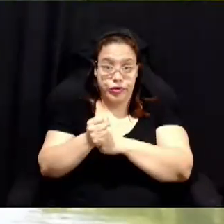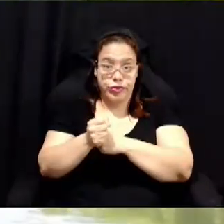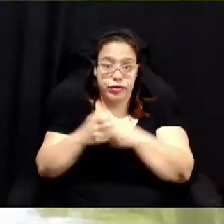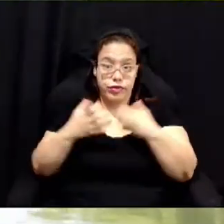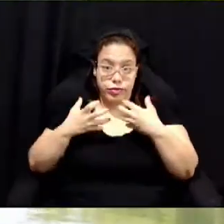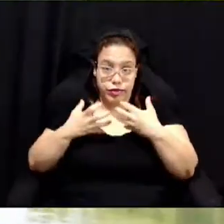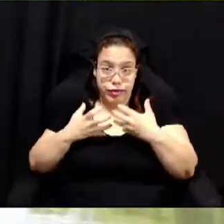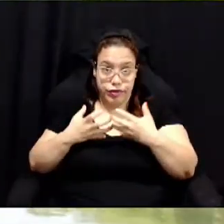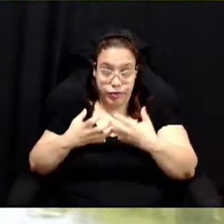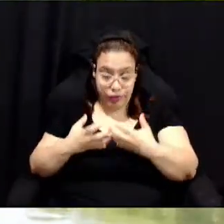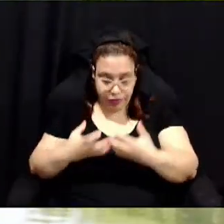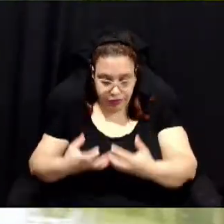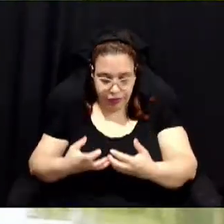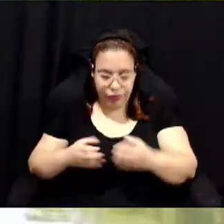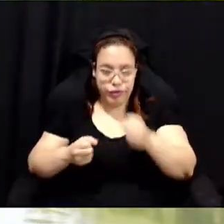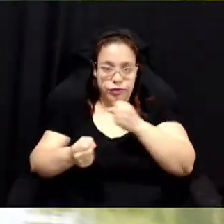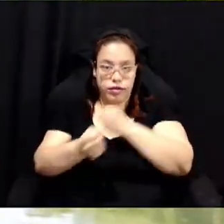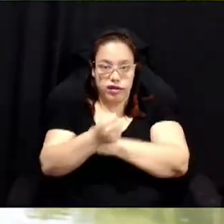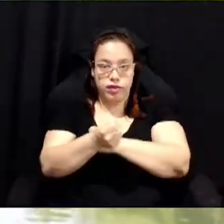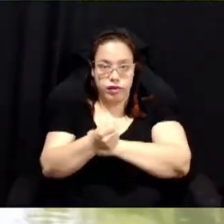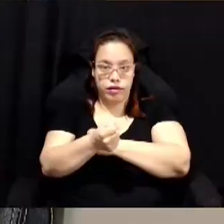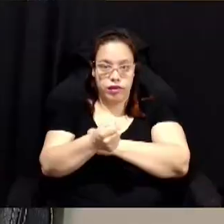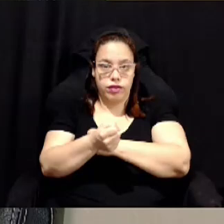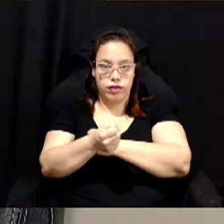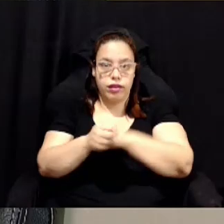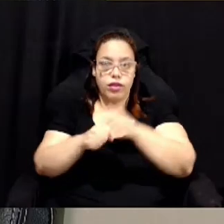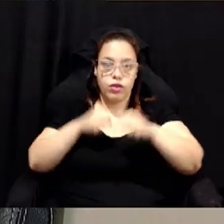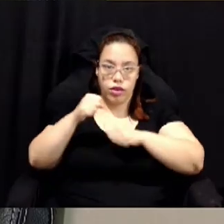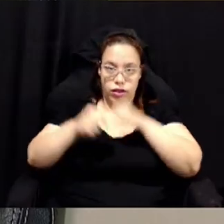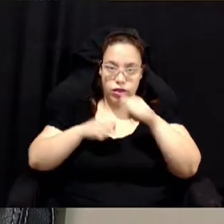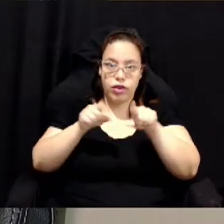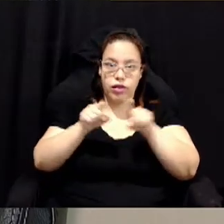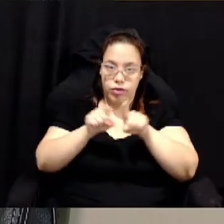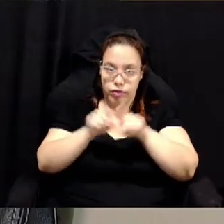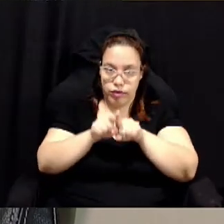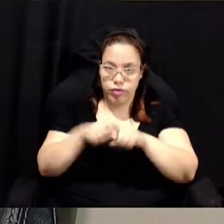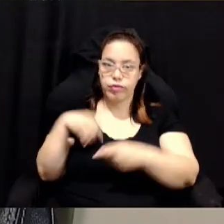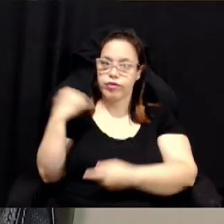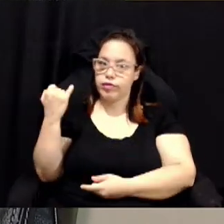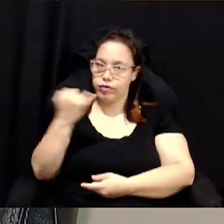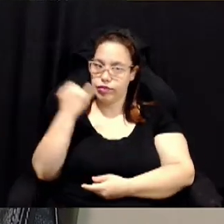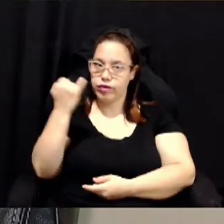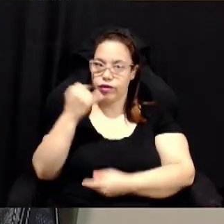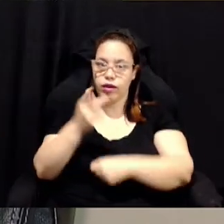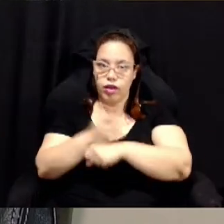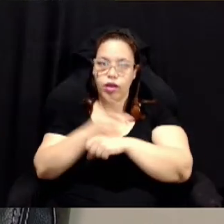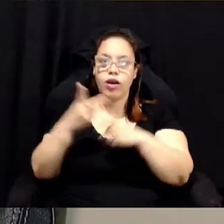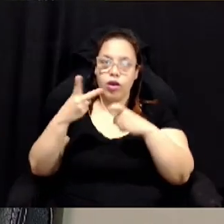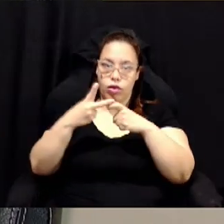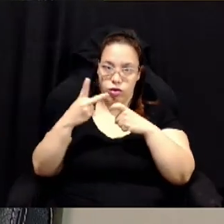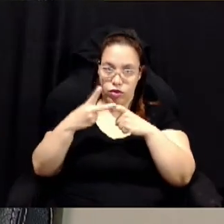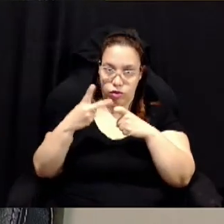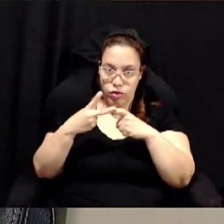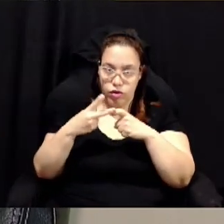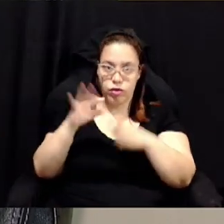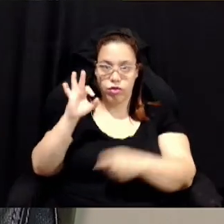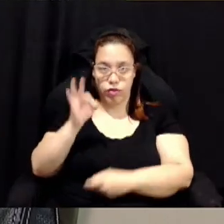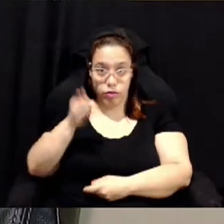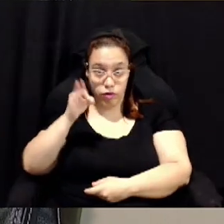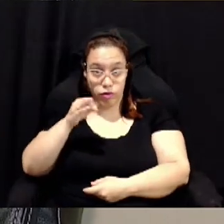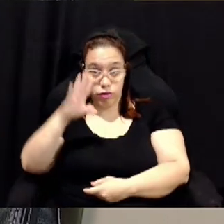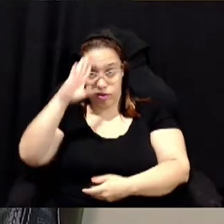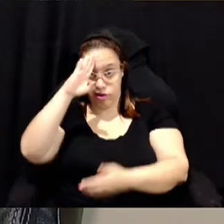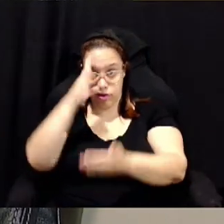gente ter a segurança quando eles correm também. É imprescindível procurar um médico veterinário para realmente você ter certeza que o seu